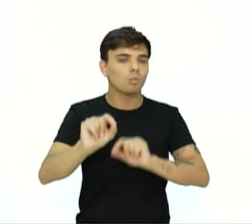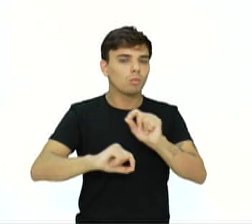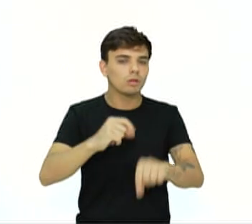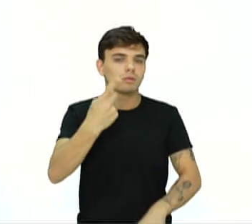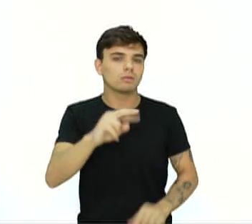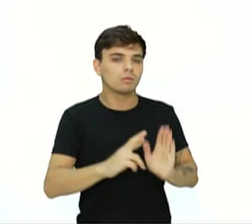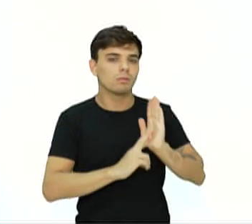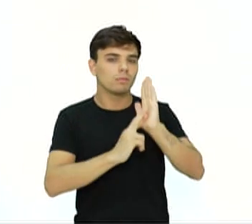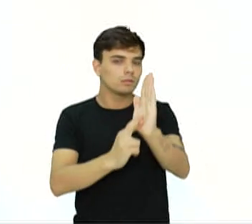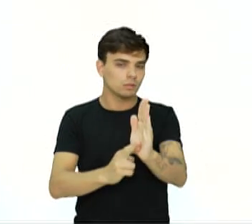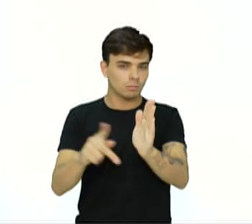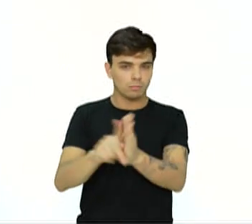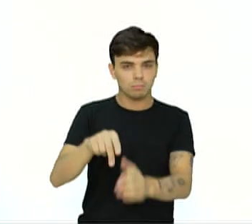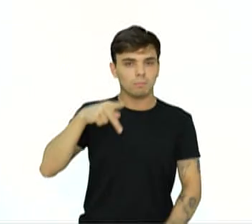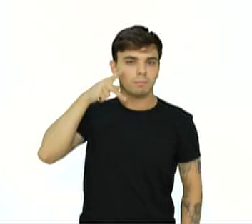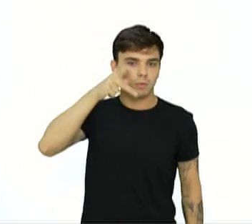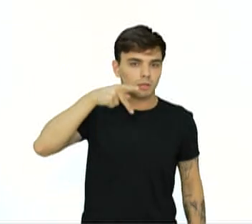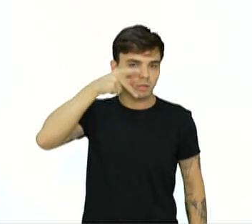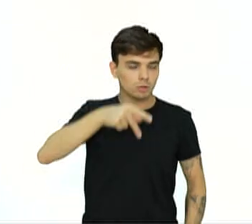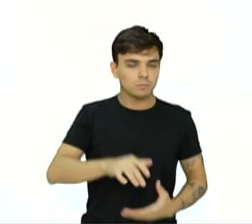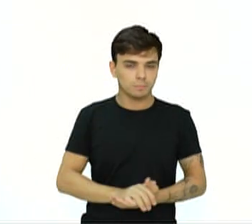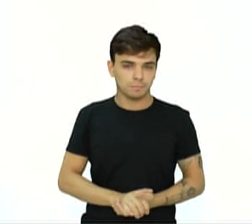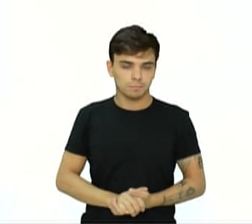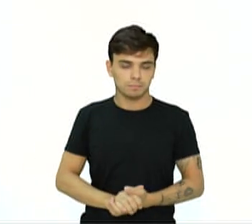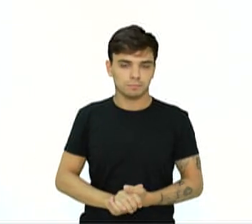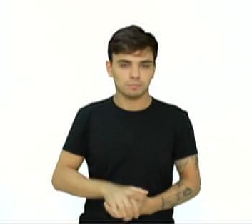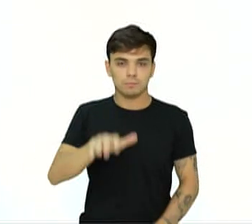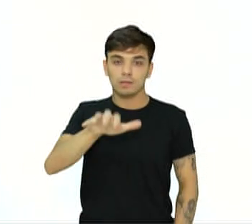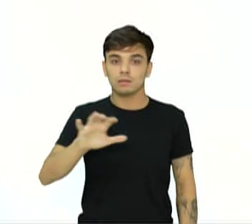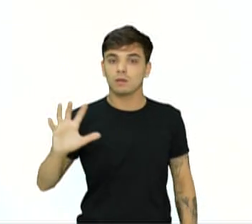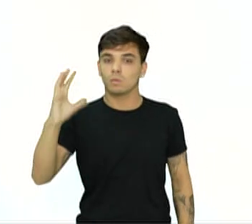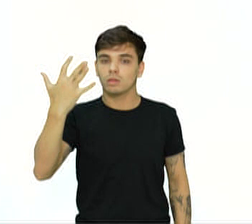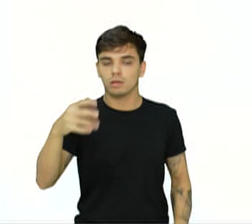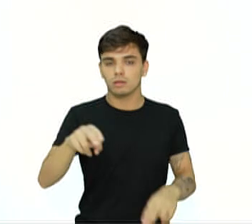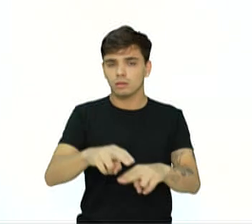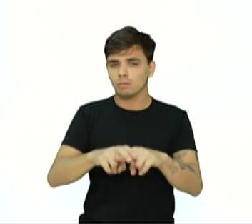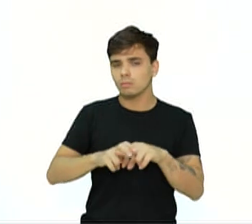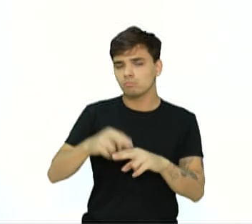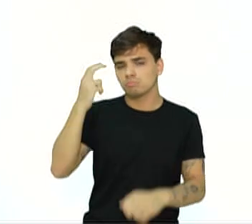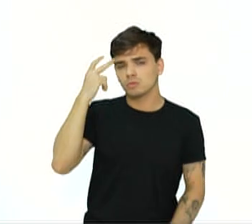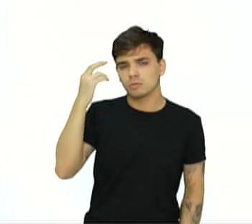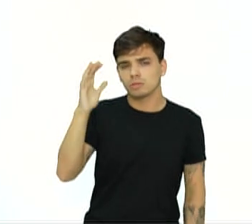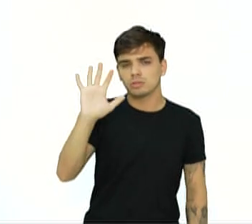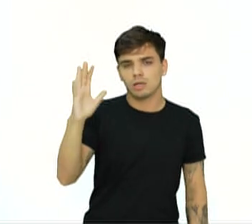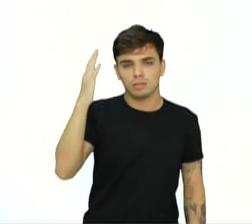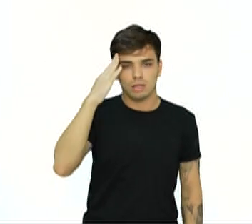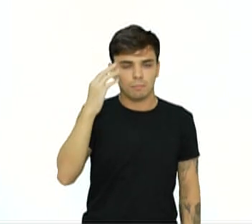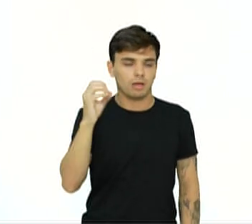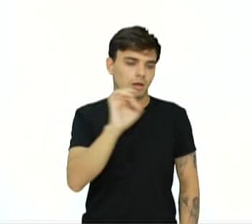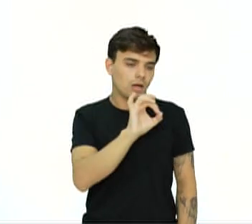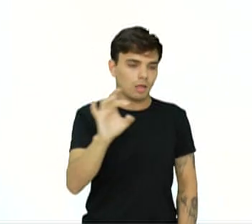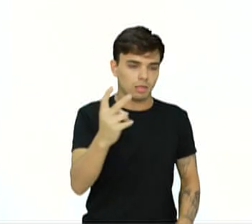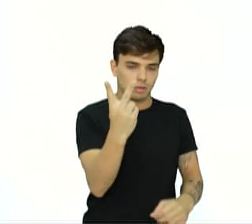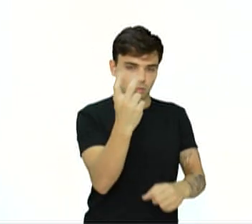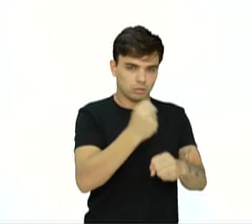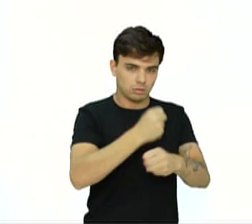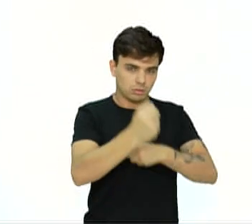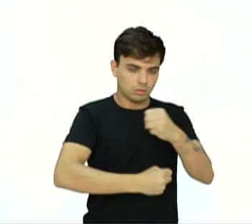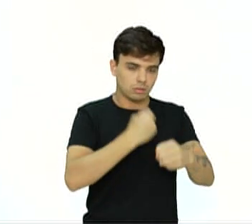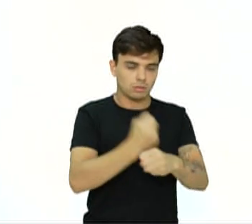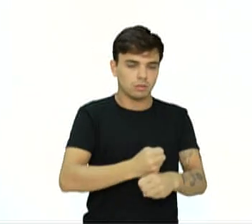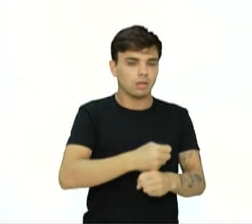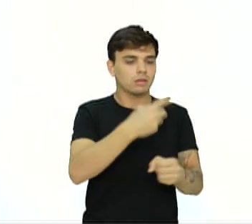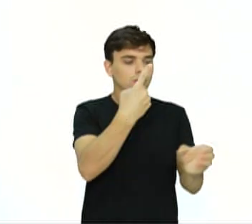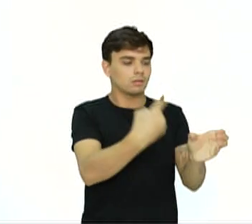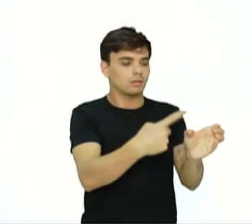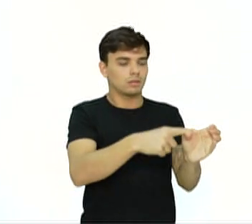seu representante político. Isso acontece, né, como vocês sabem, a cada 2 anos a gente tem eleição